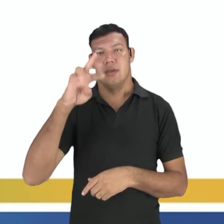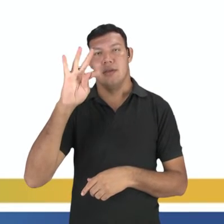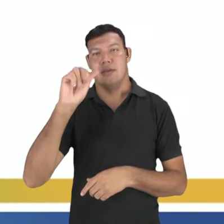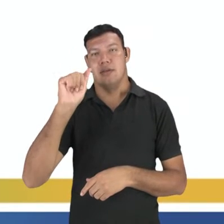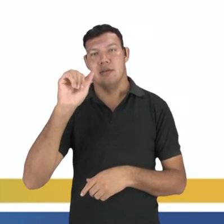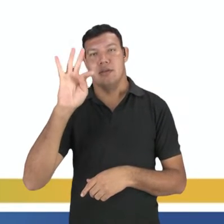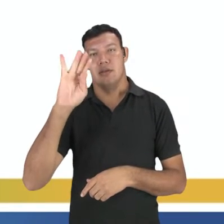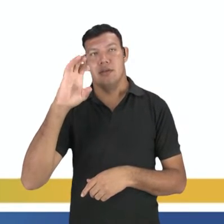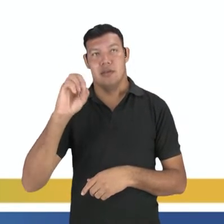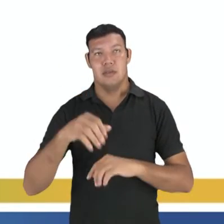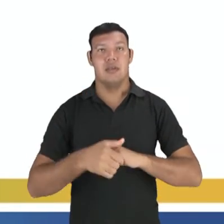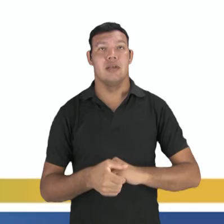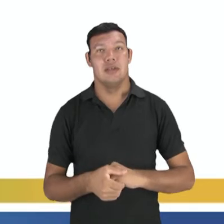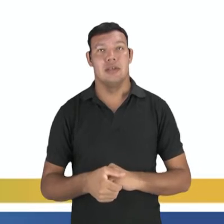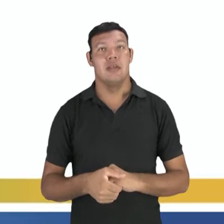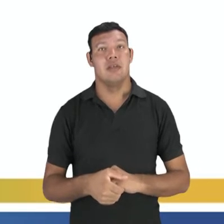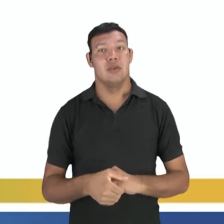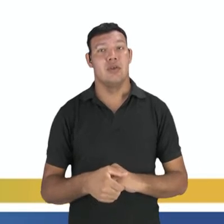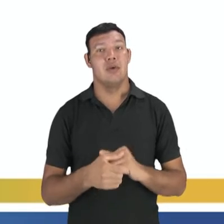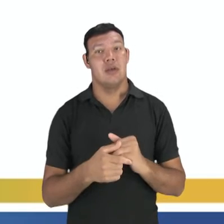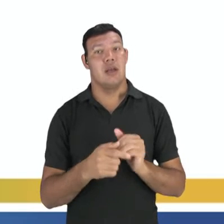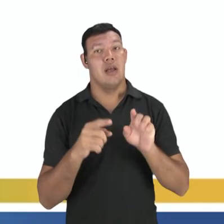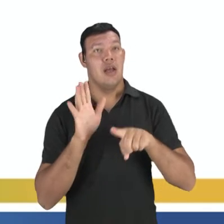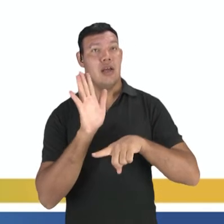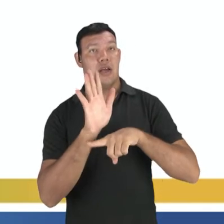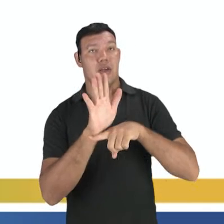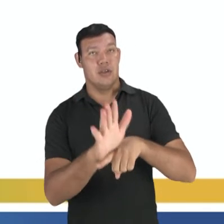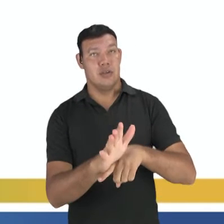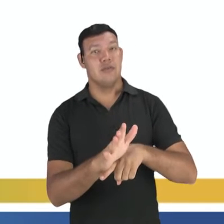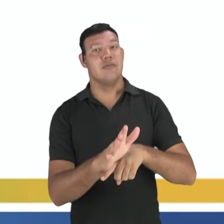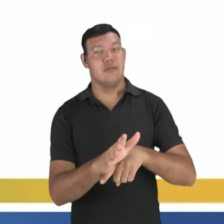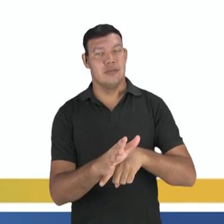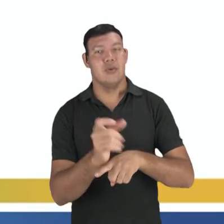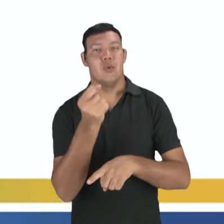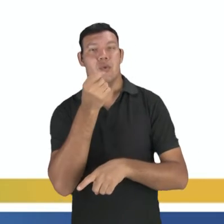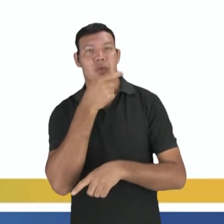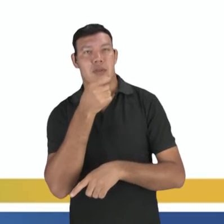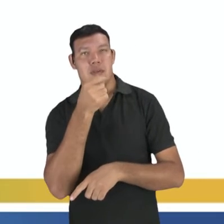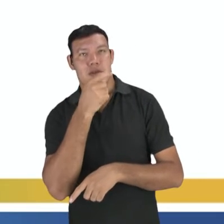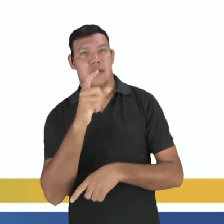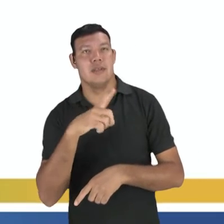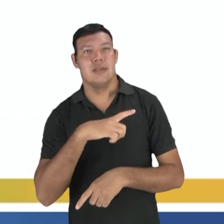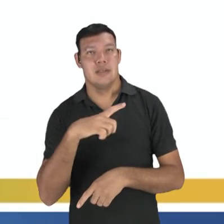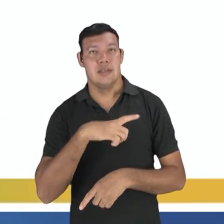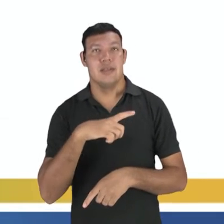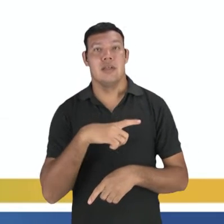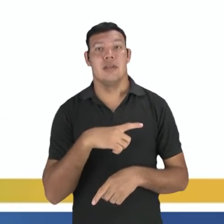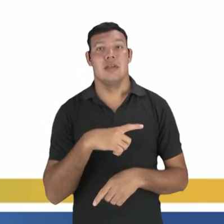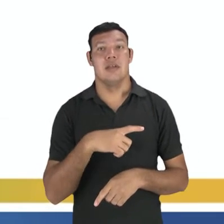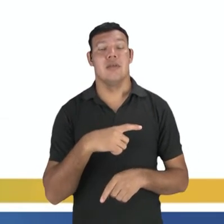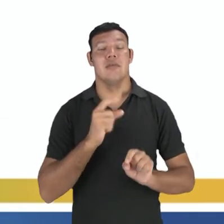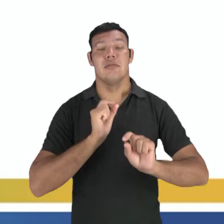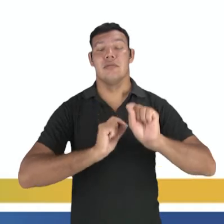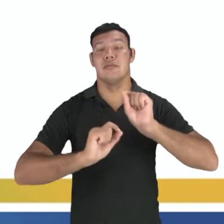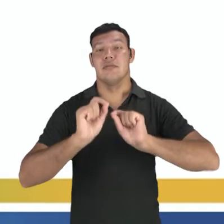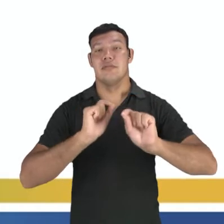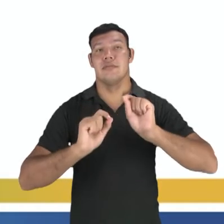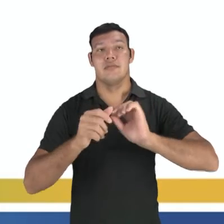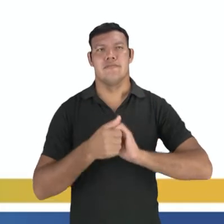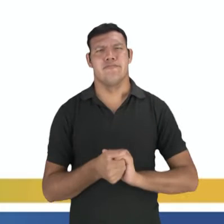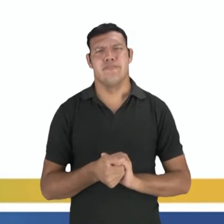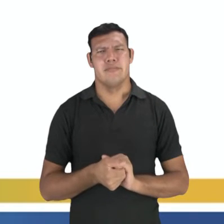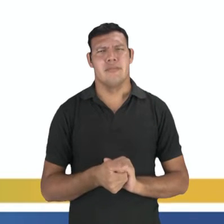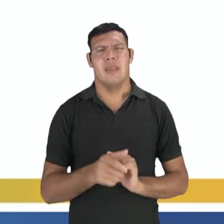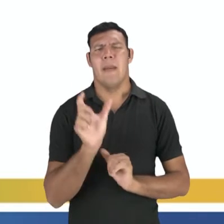está indicado pelo. Primeira coisa que, pessoal, você vai dizer, mas professor, o que é morfossintático? Eu nunca